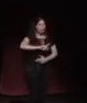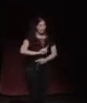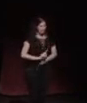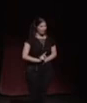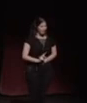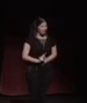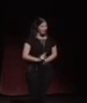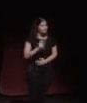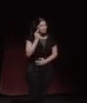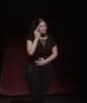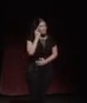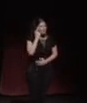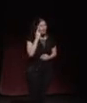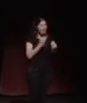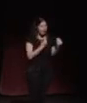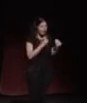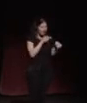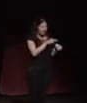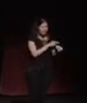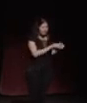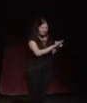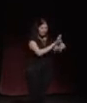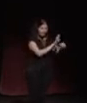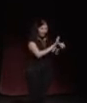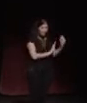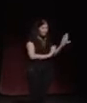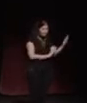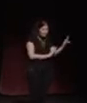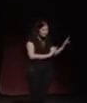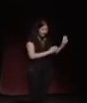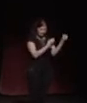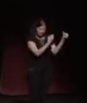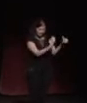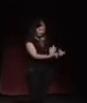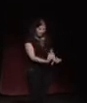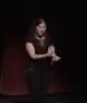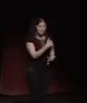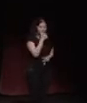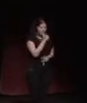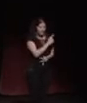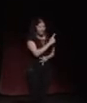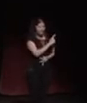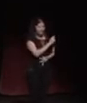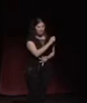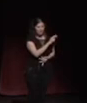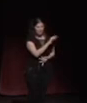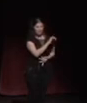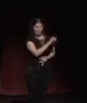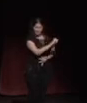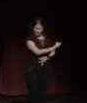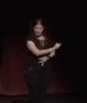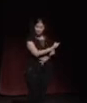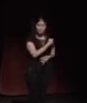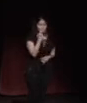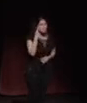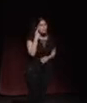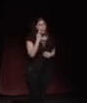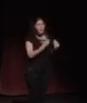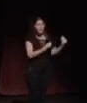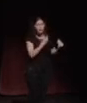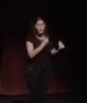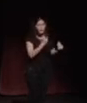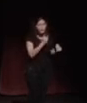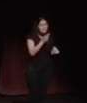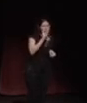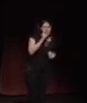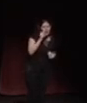alguma forma trazia a Patrícia. Quando você pergunta em relação de, por exemplo, como nós fazemos com essa mediação com os pais,